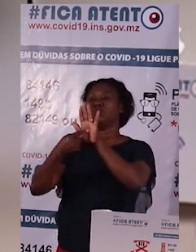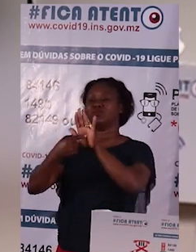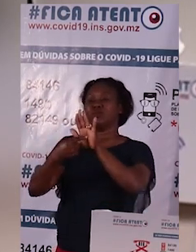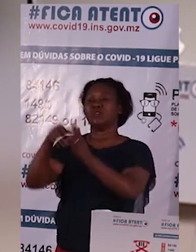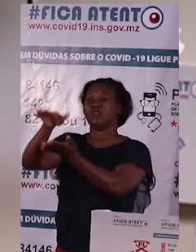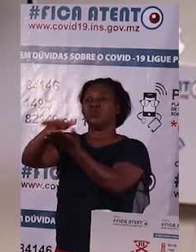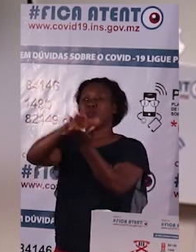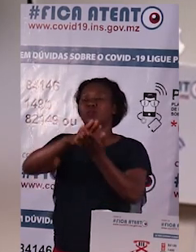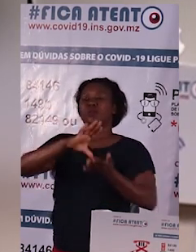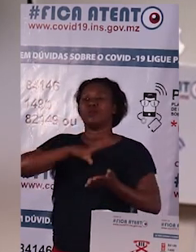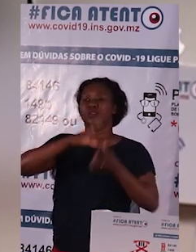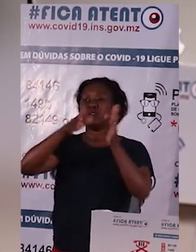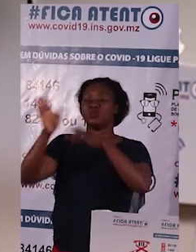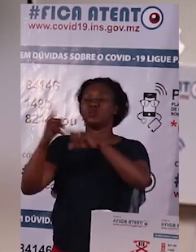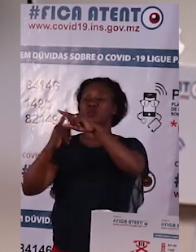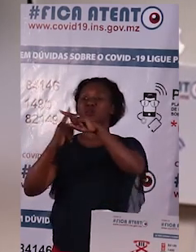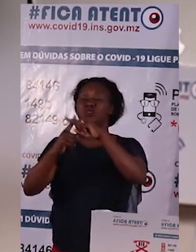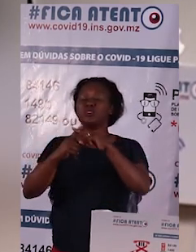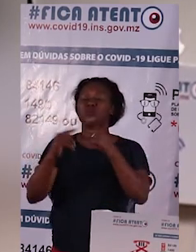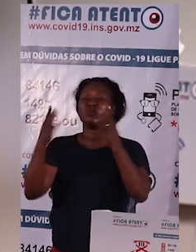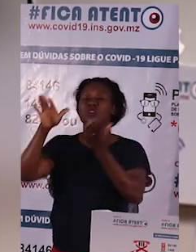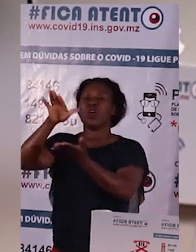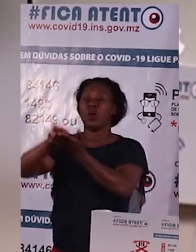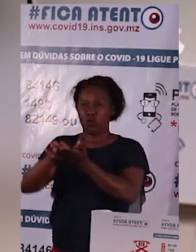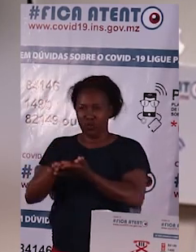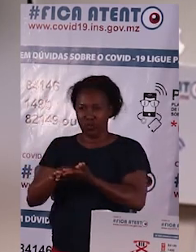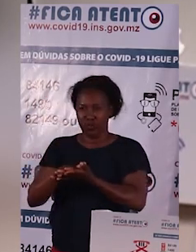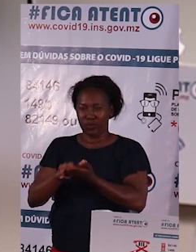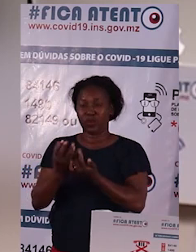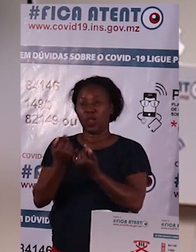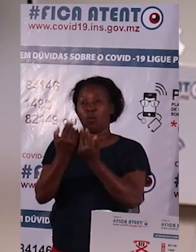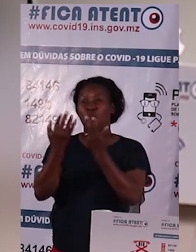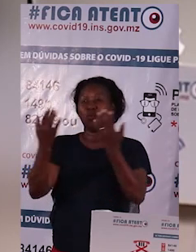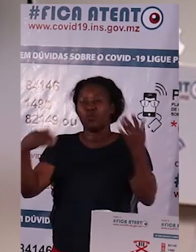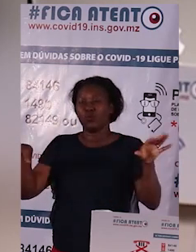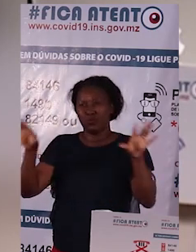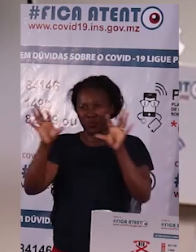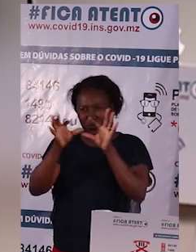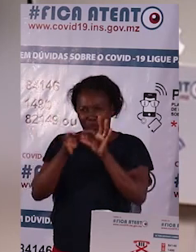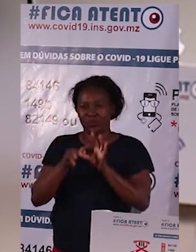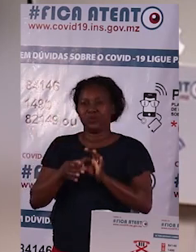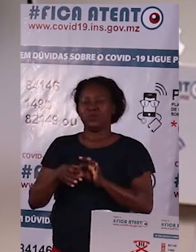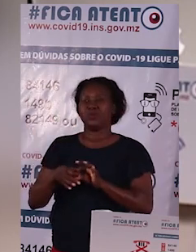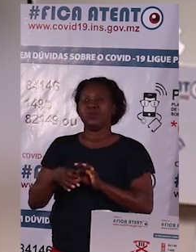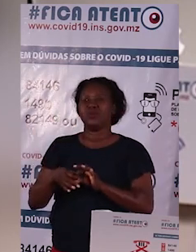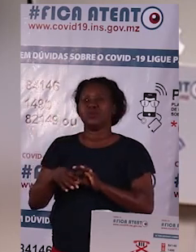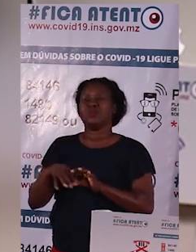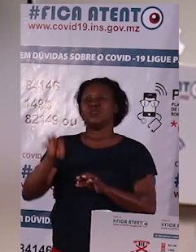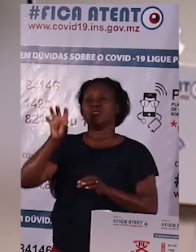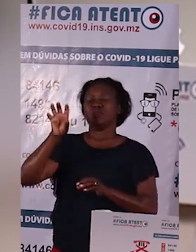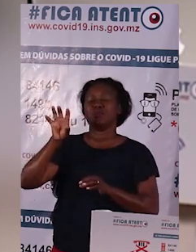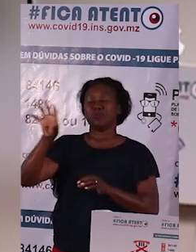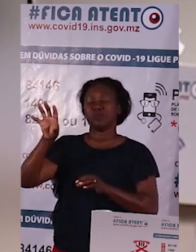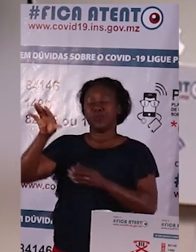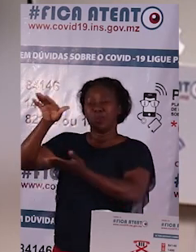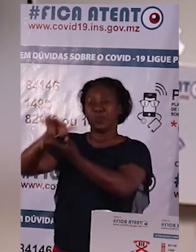casos positivos. Então vemos que a maior parte estão relacionados, estão localizados em afungi,